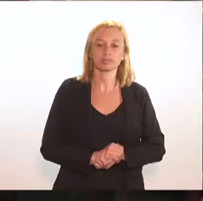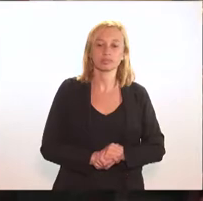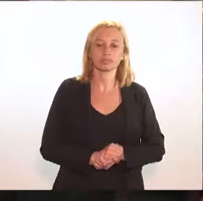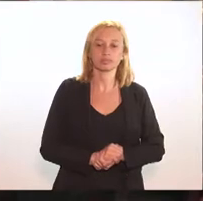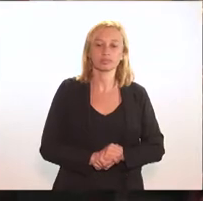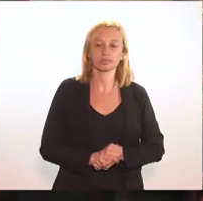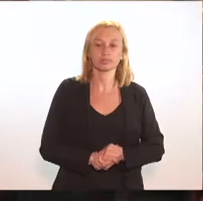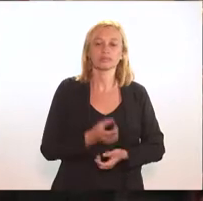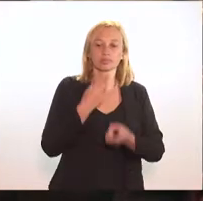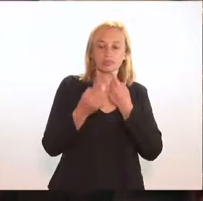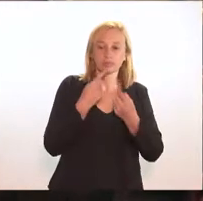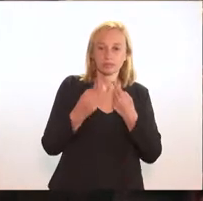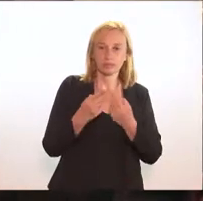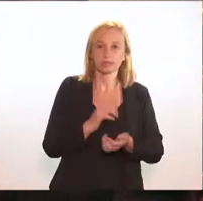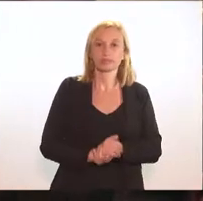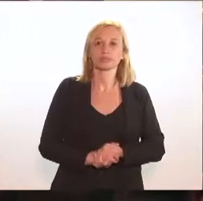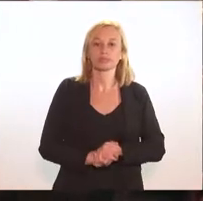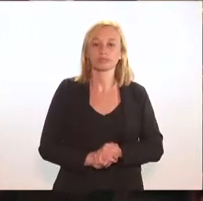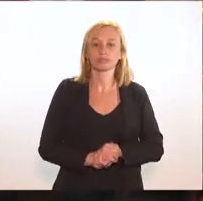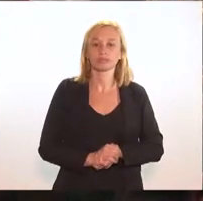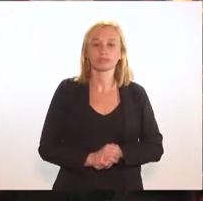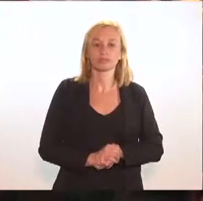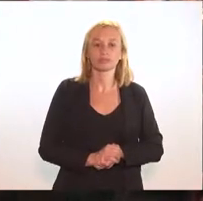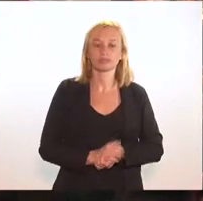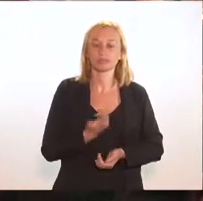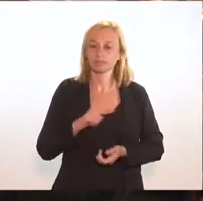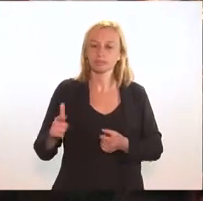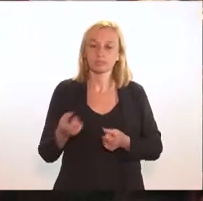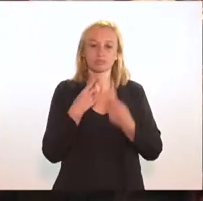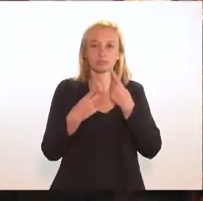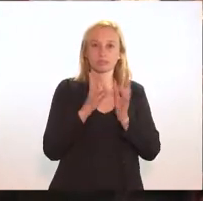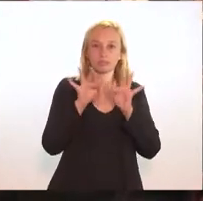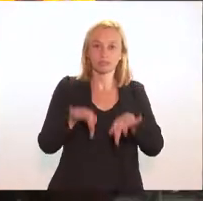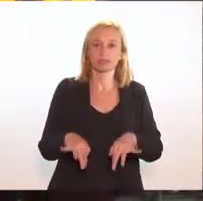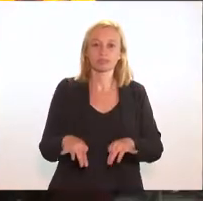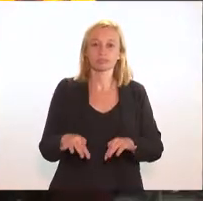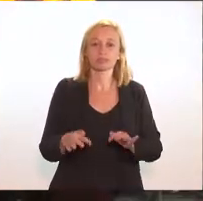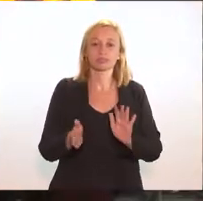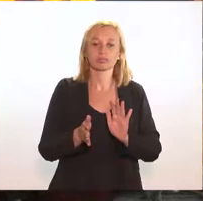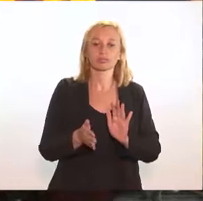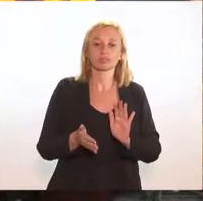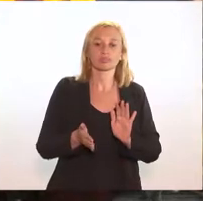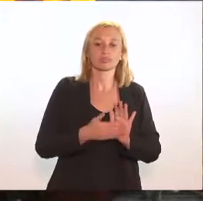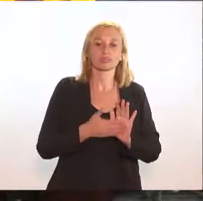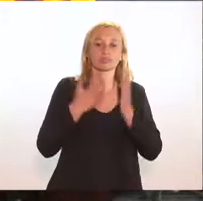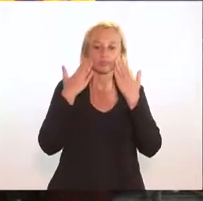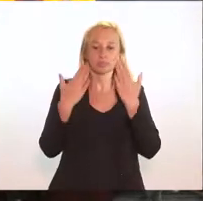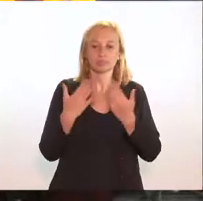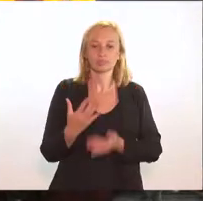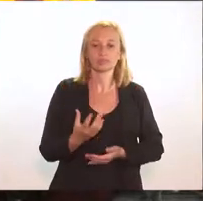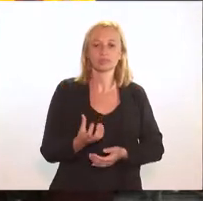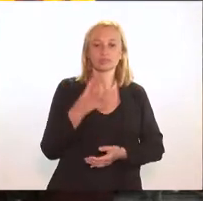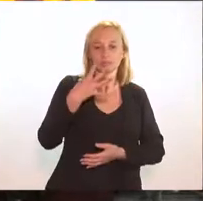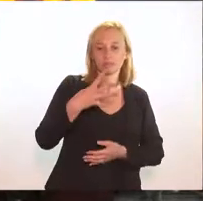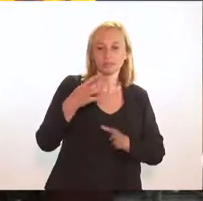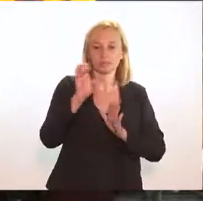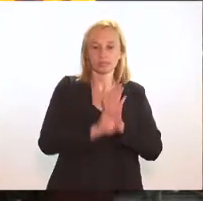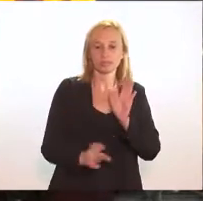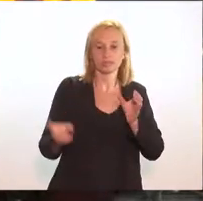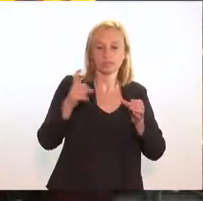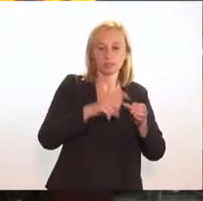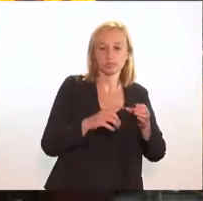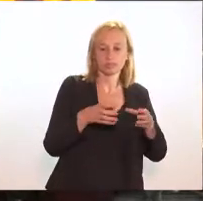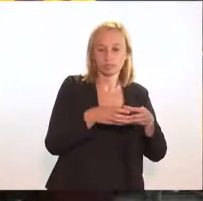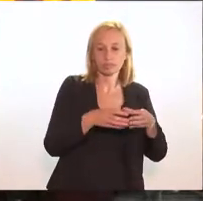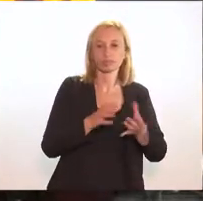Com os pareceres emitidos em discussão, não havendo quem queira discutir, encerrada a discussão, a presente proposta recebeu 4 emendas e retorna